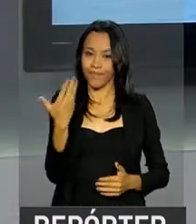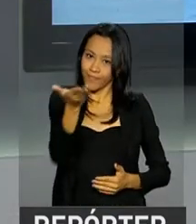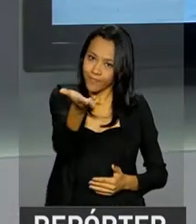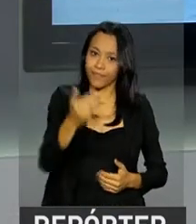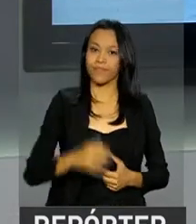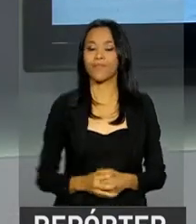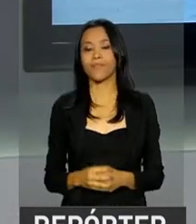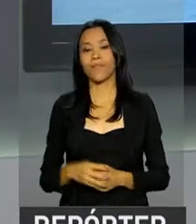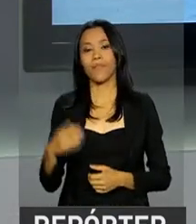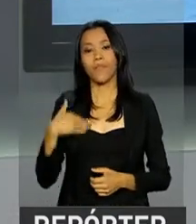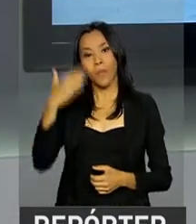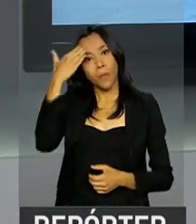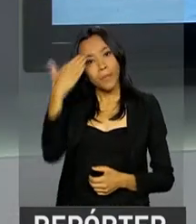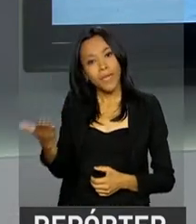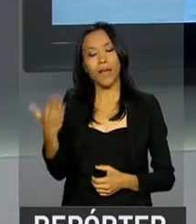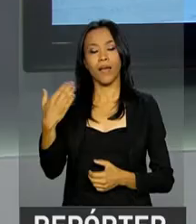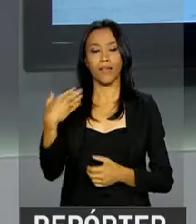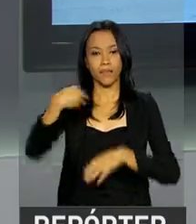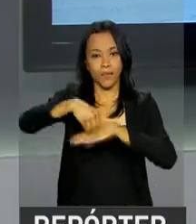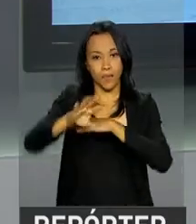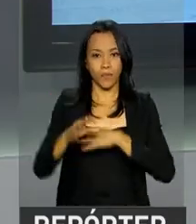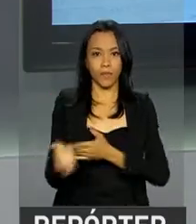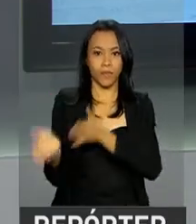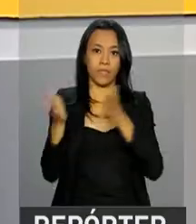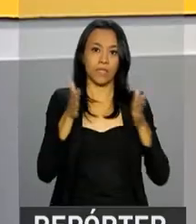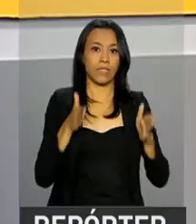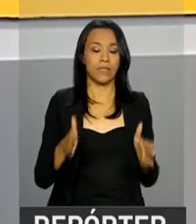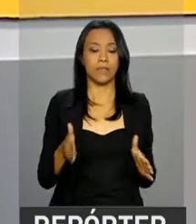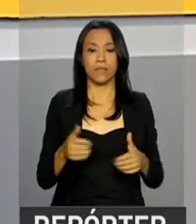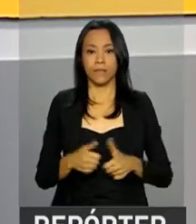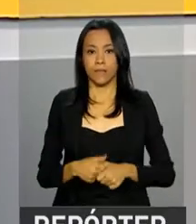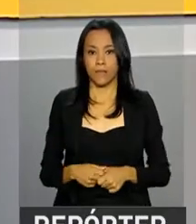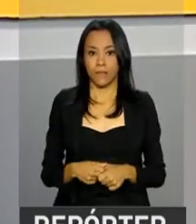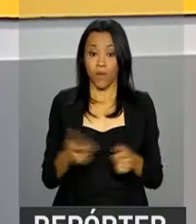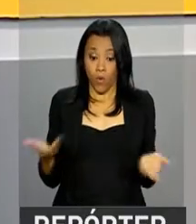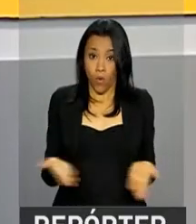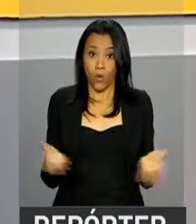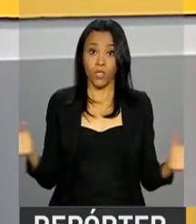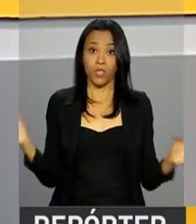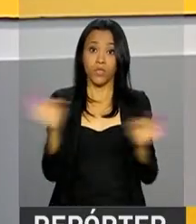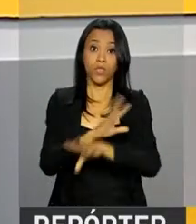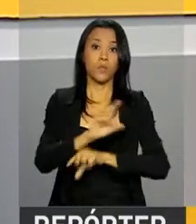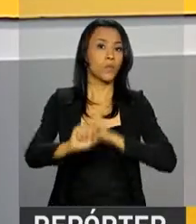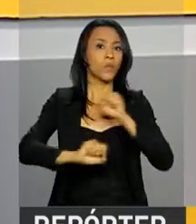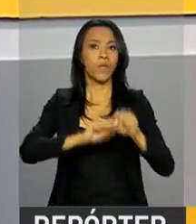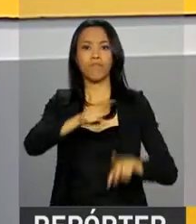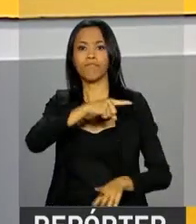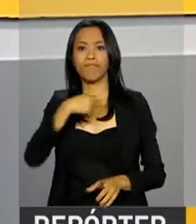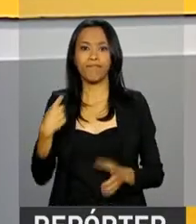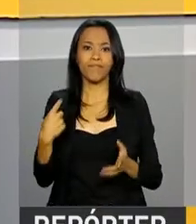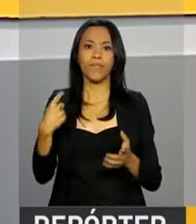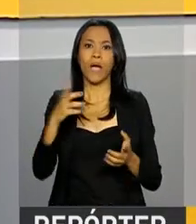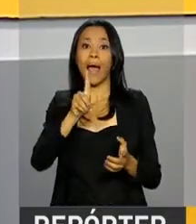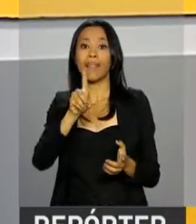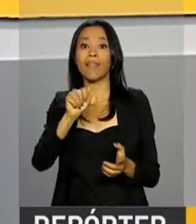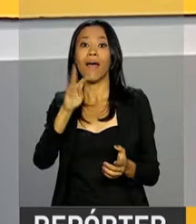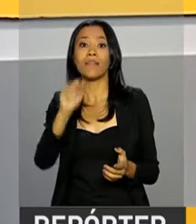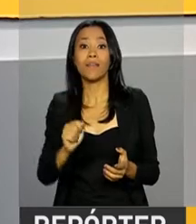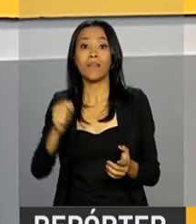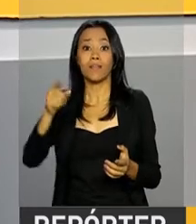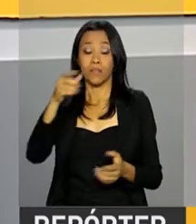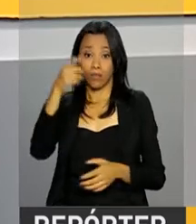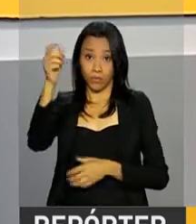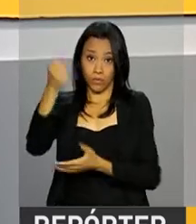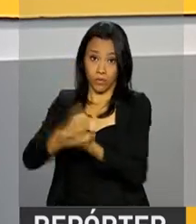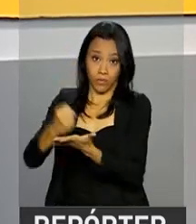Thaísa. Muito obrigada, Ney, pelas suas informações. Termina hoje o prazo para os empregadores domésticos realizarem o